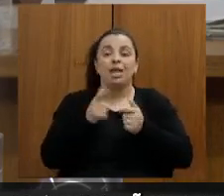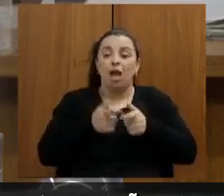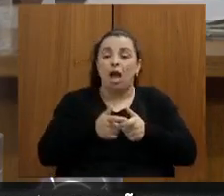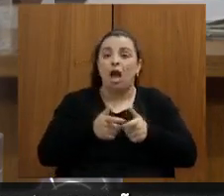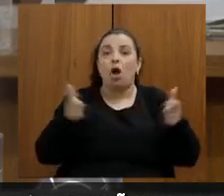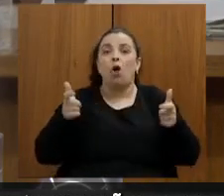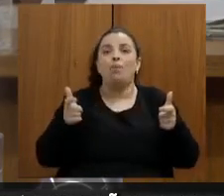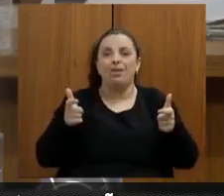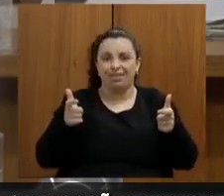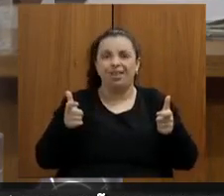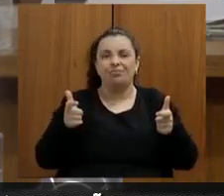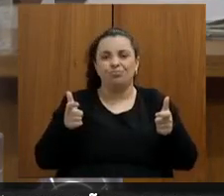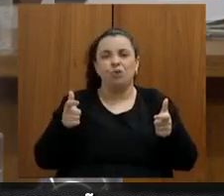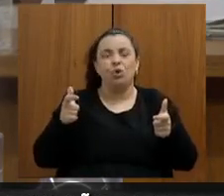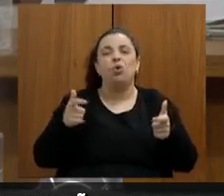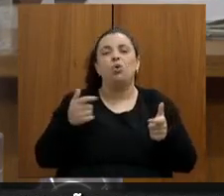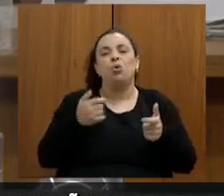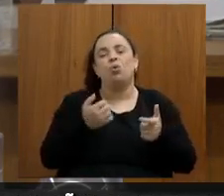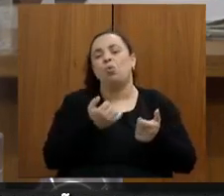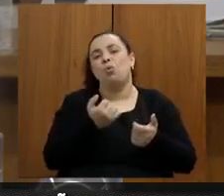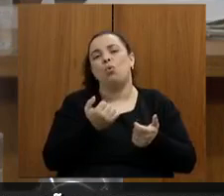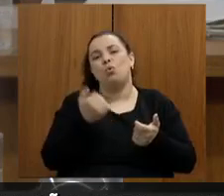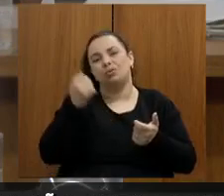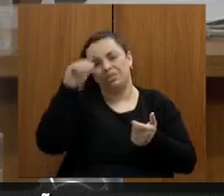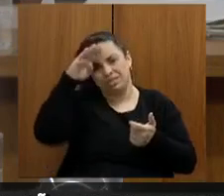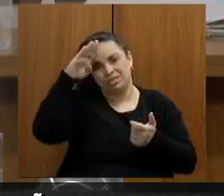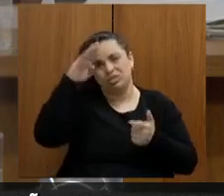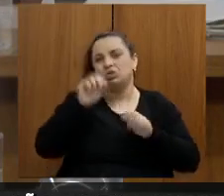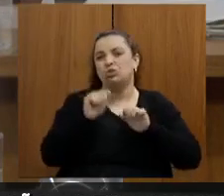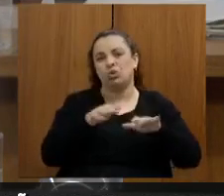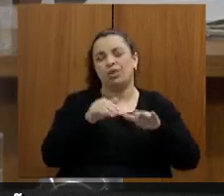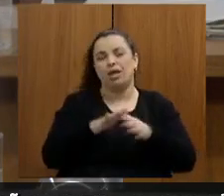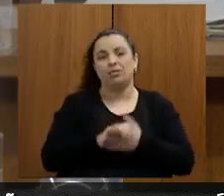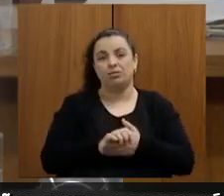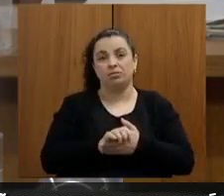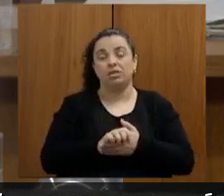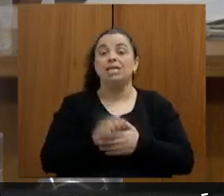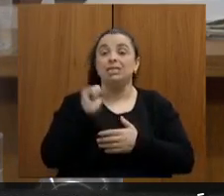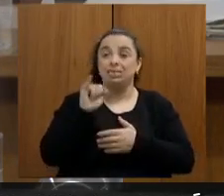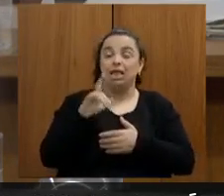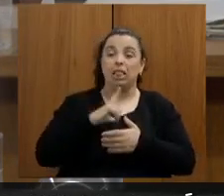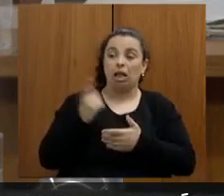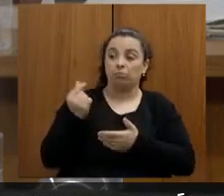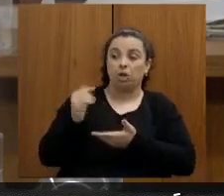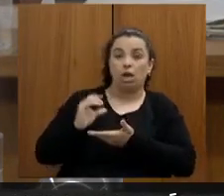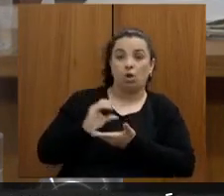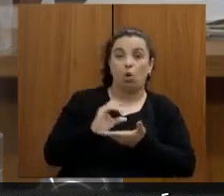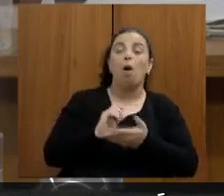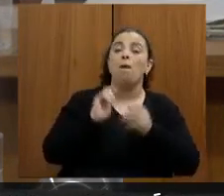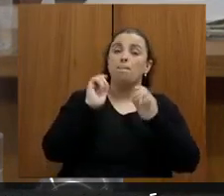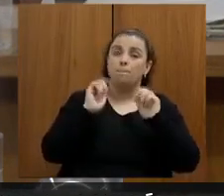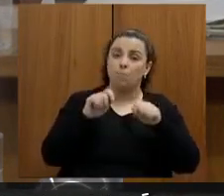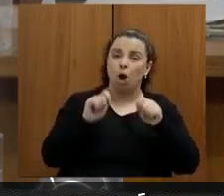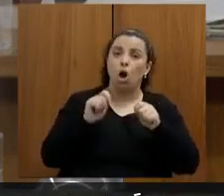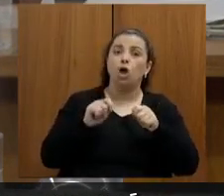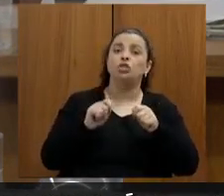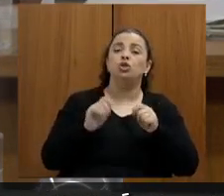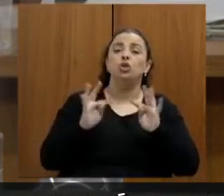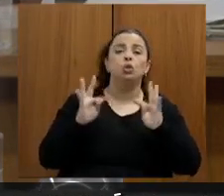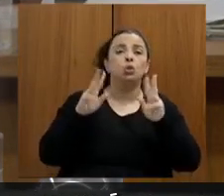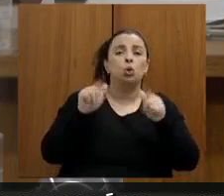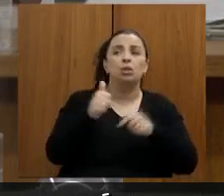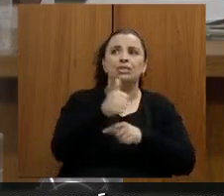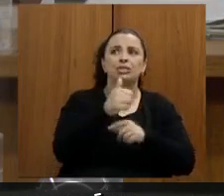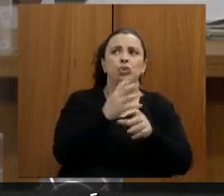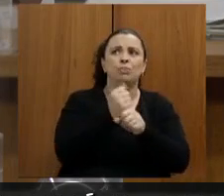quantidade boa de Recursos Humanos poderemos atingir esses 130 municípios que estão no nosso